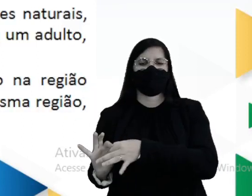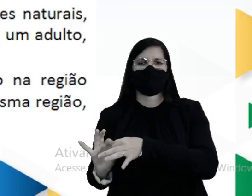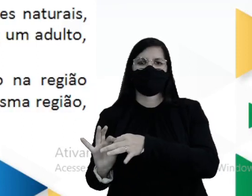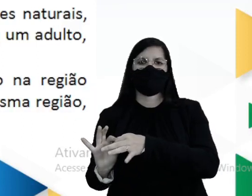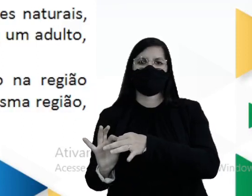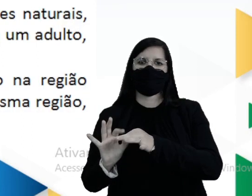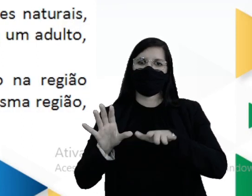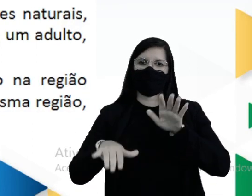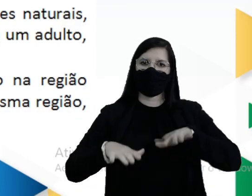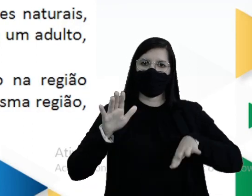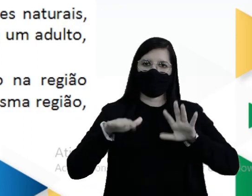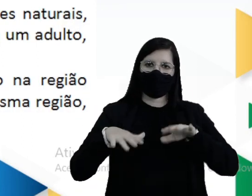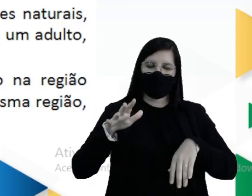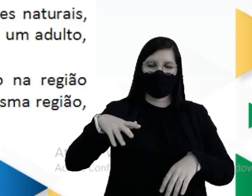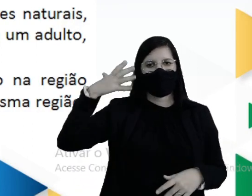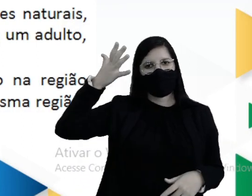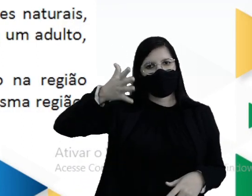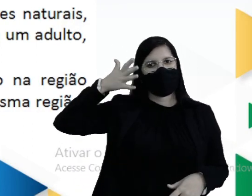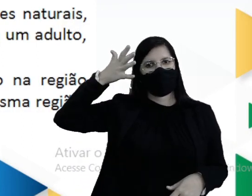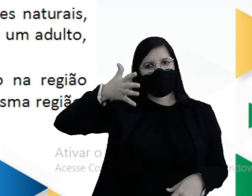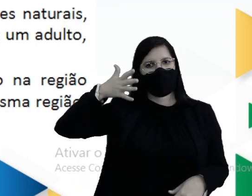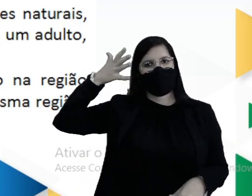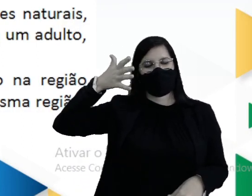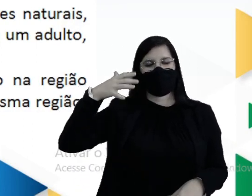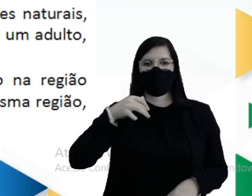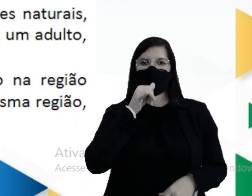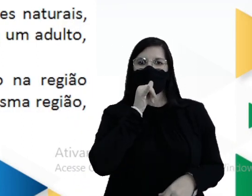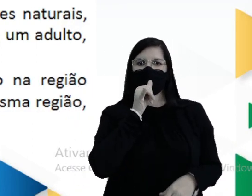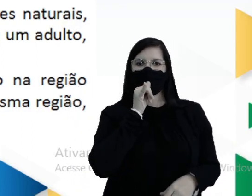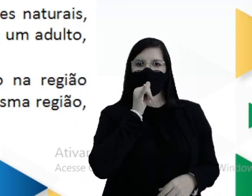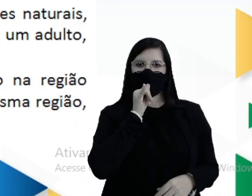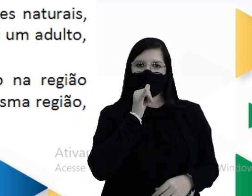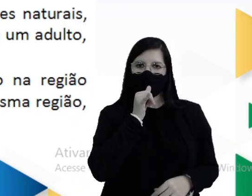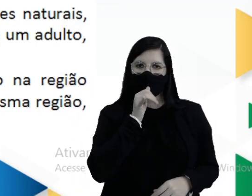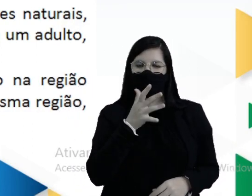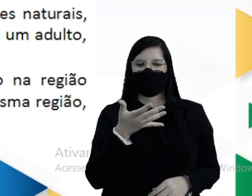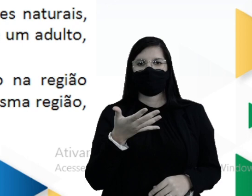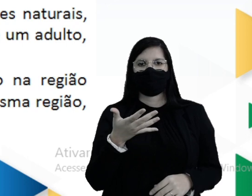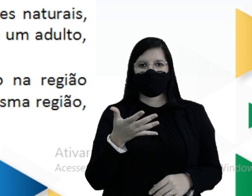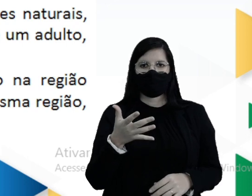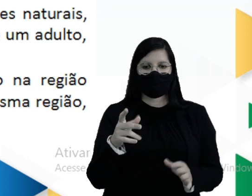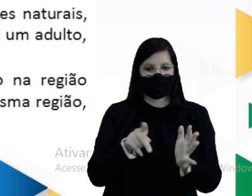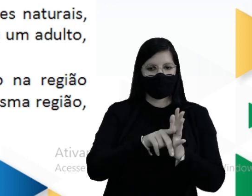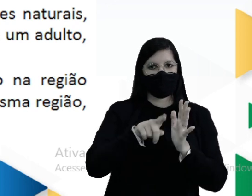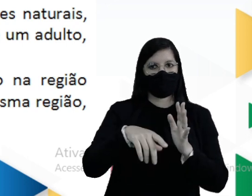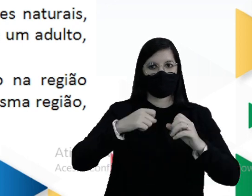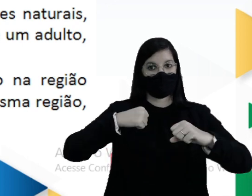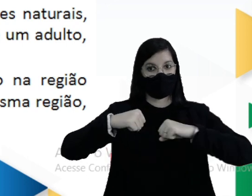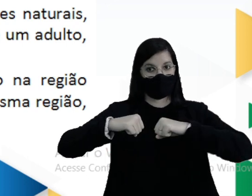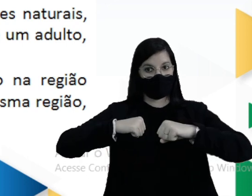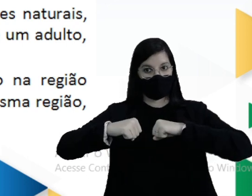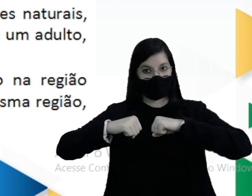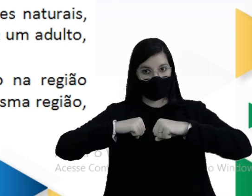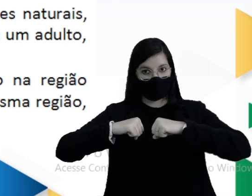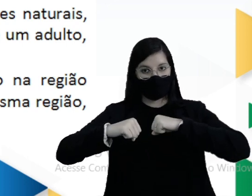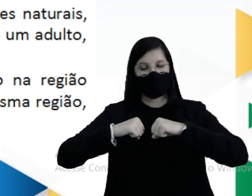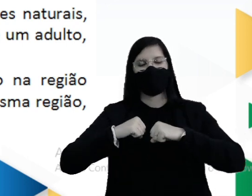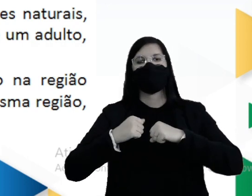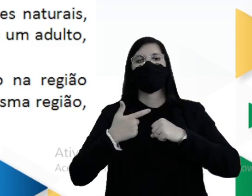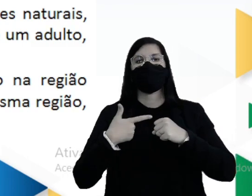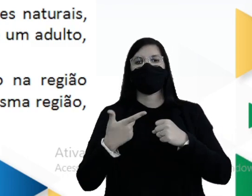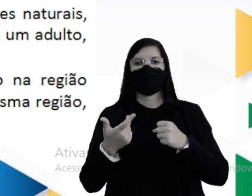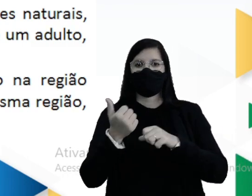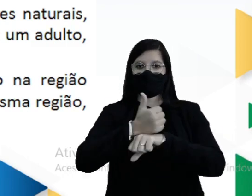contexto em que aquele discurso, por exemplo, aquele discurso está presente em um debate, por exemplo.